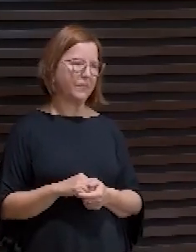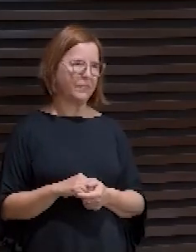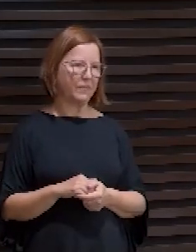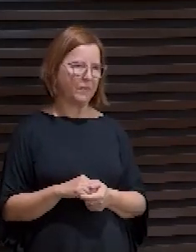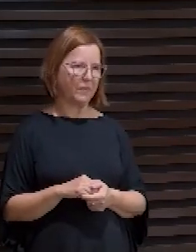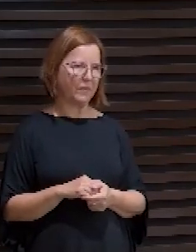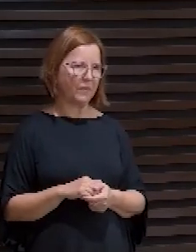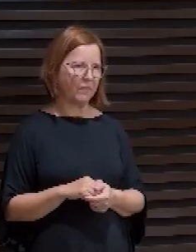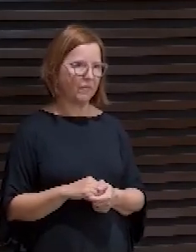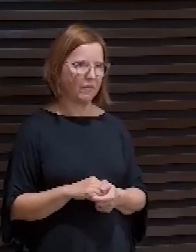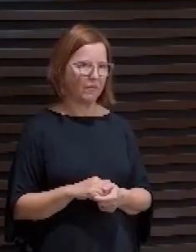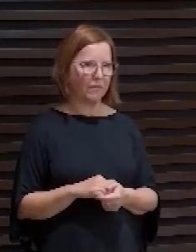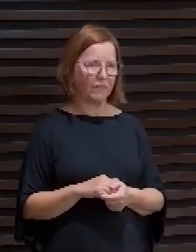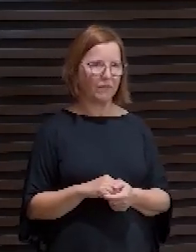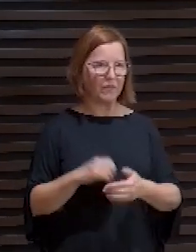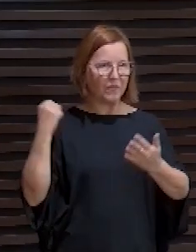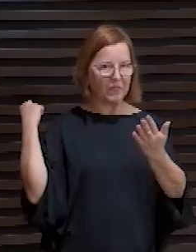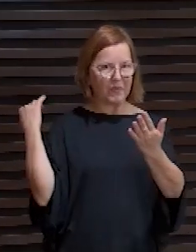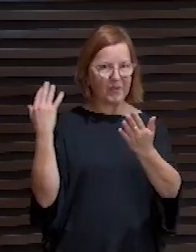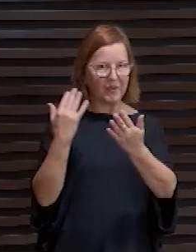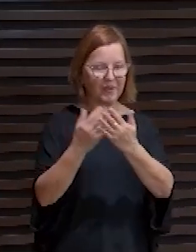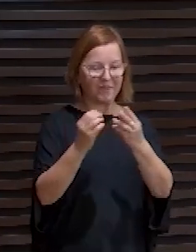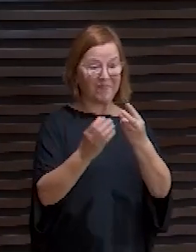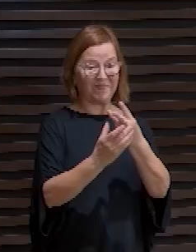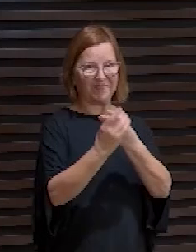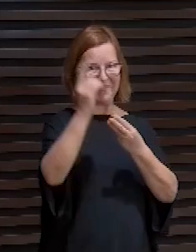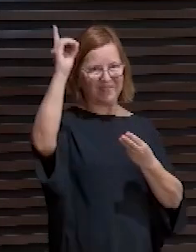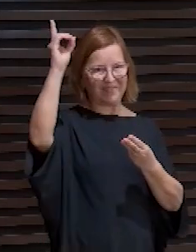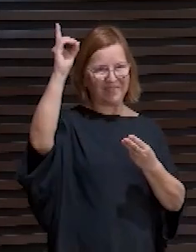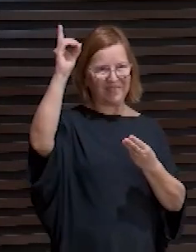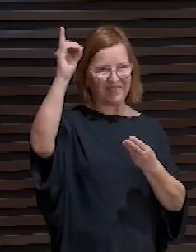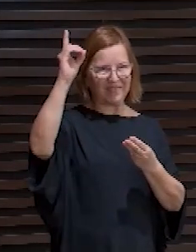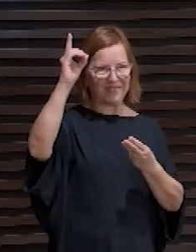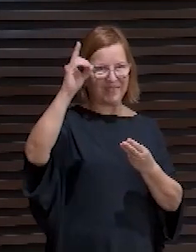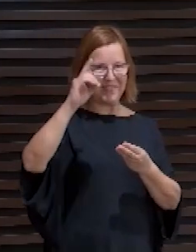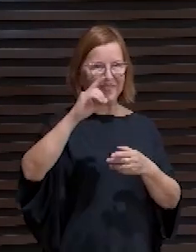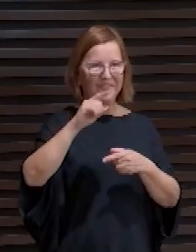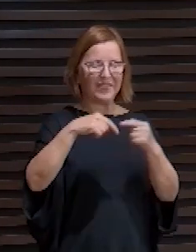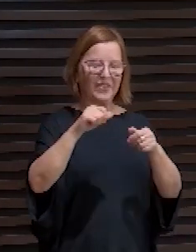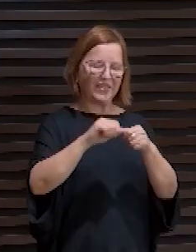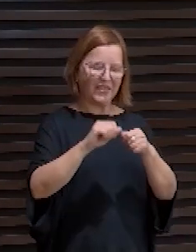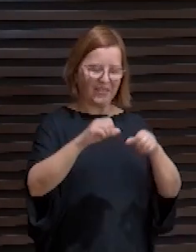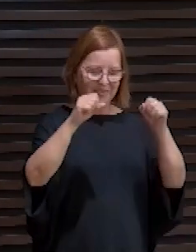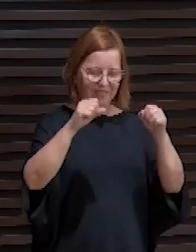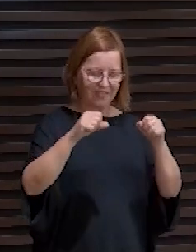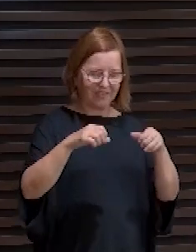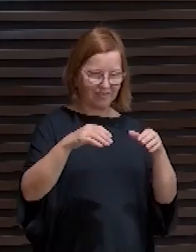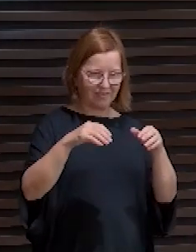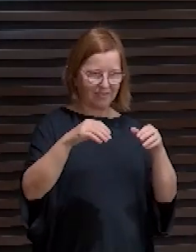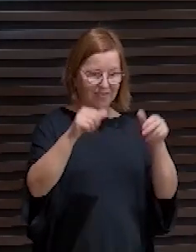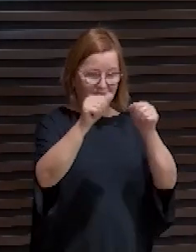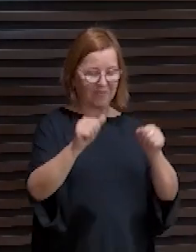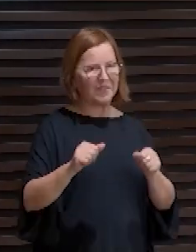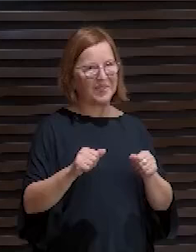isso. Desde a eternidade, na Trindade, passando pela formação do homem, lá em Gênesis 2, 18, até a criação